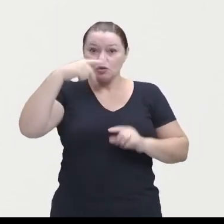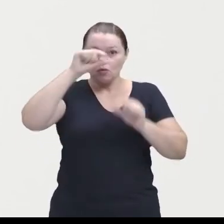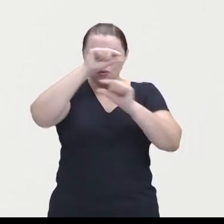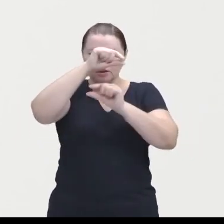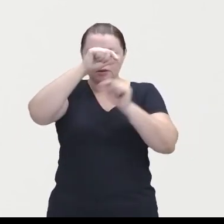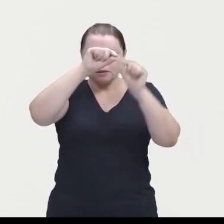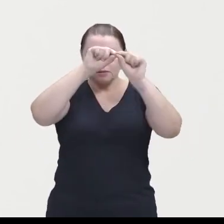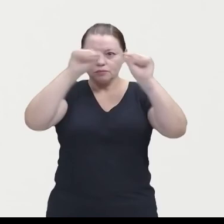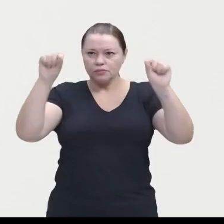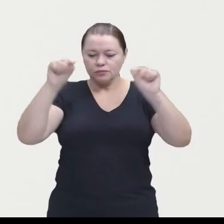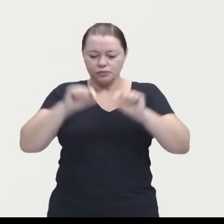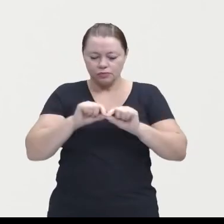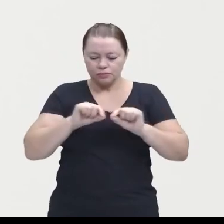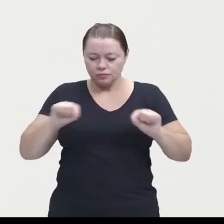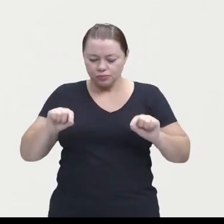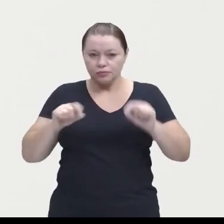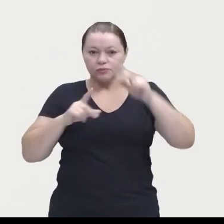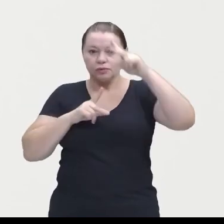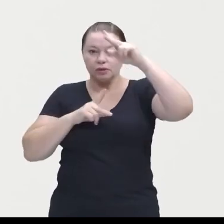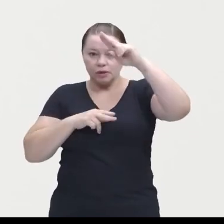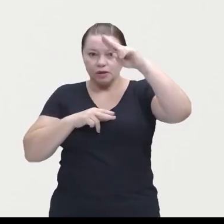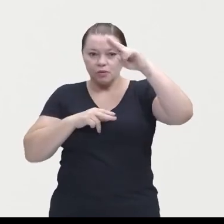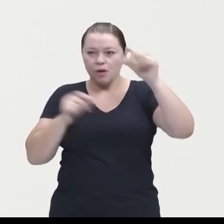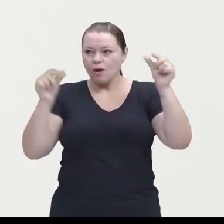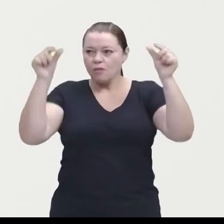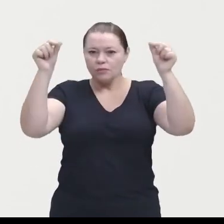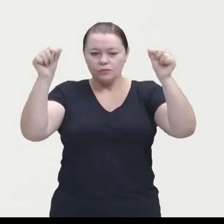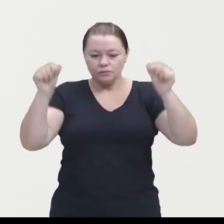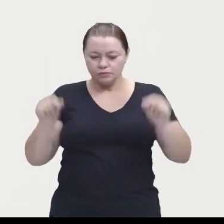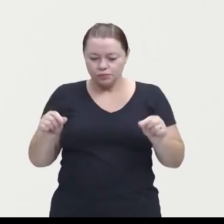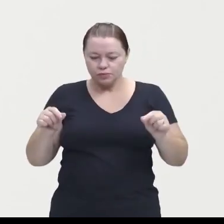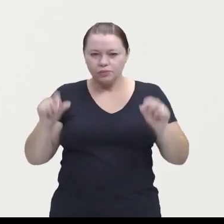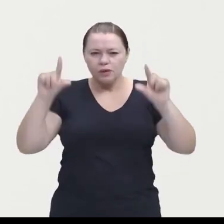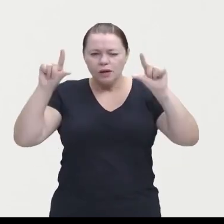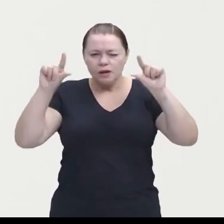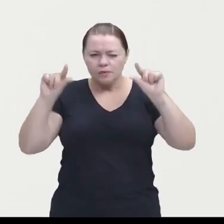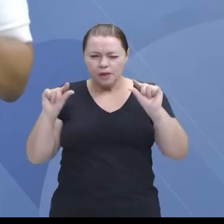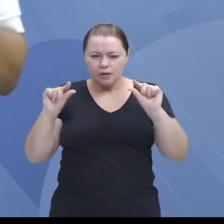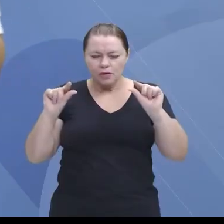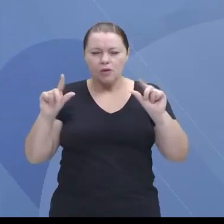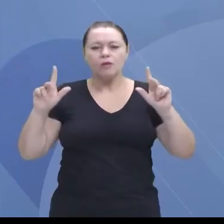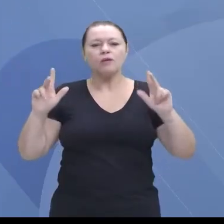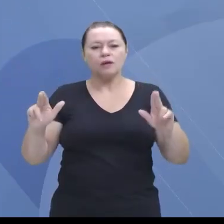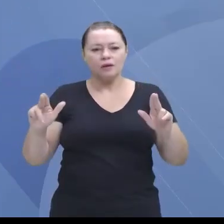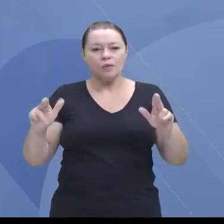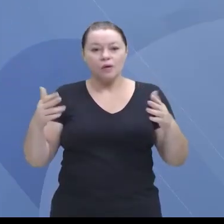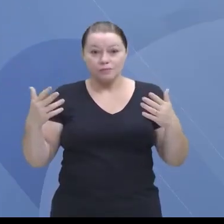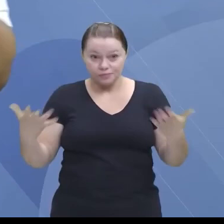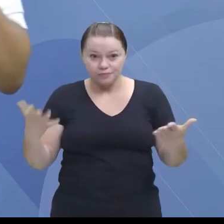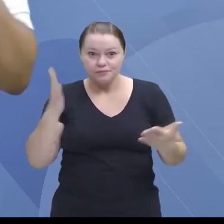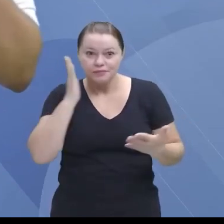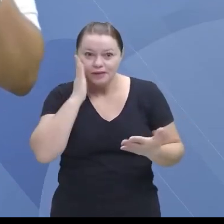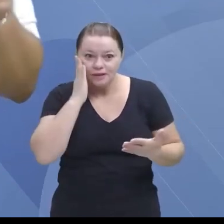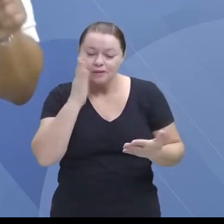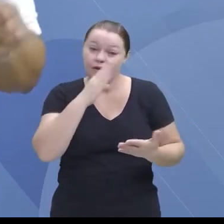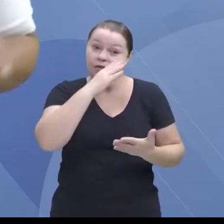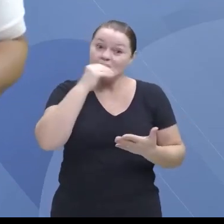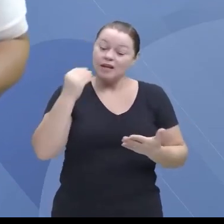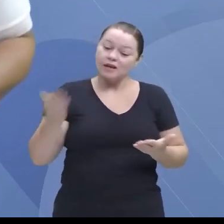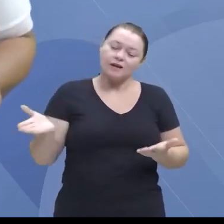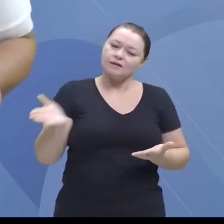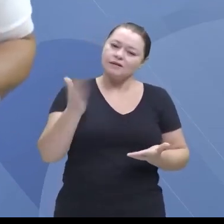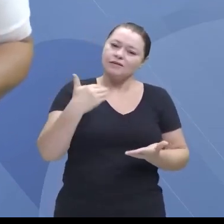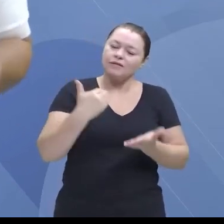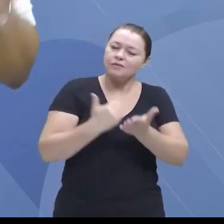paralelos. Dois pares de lados paralelos. Crianças, agora vamos iniciar